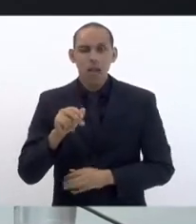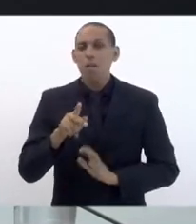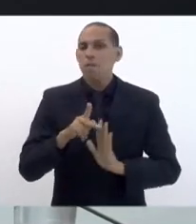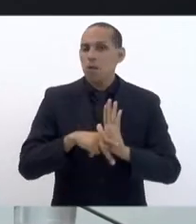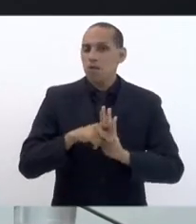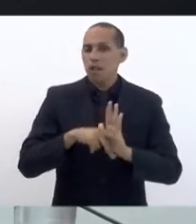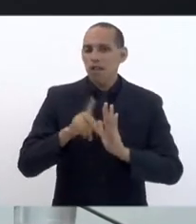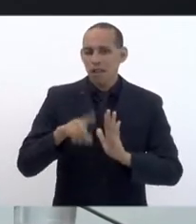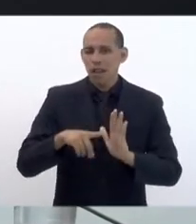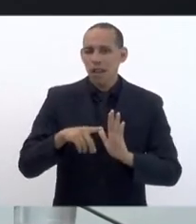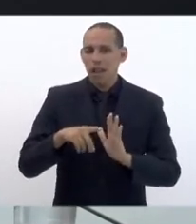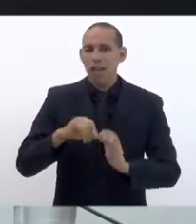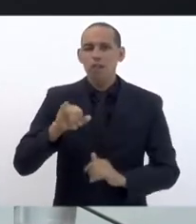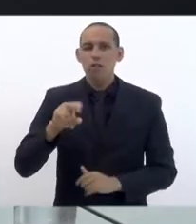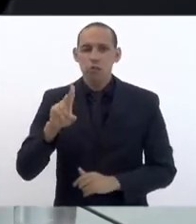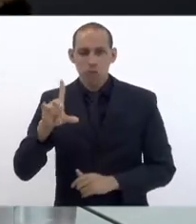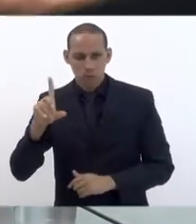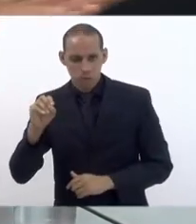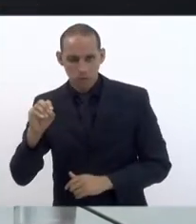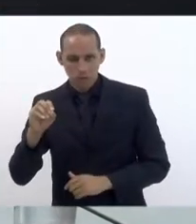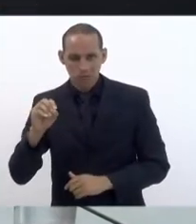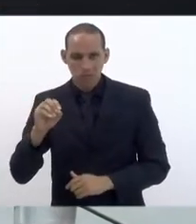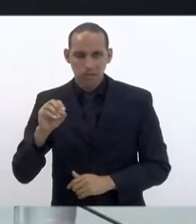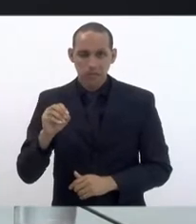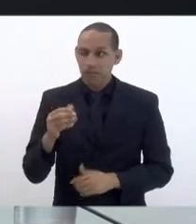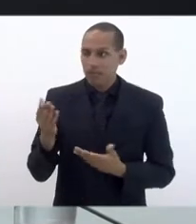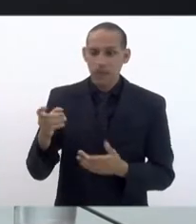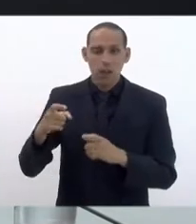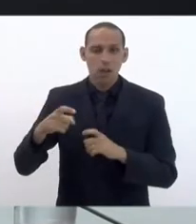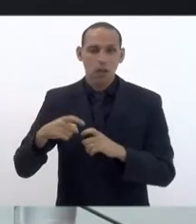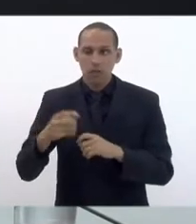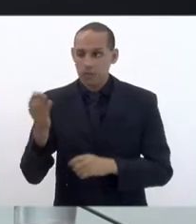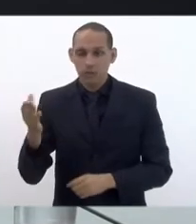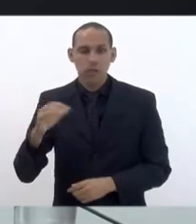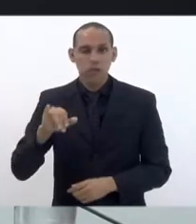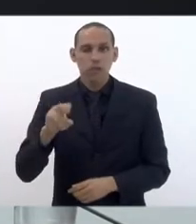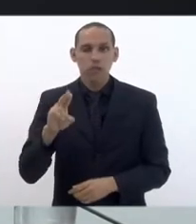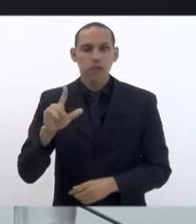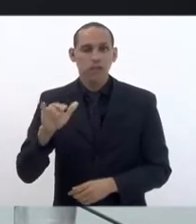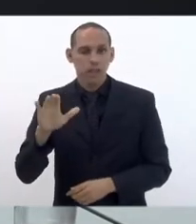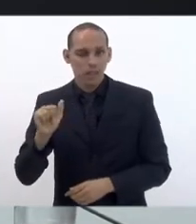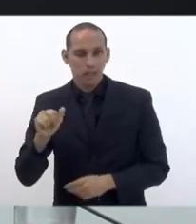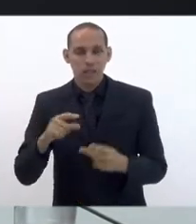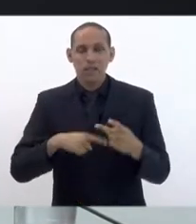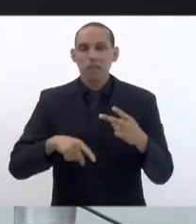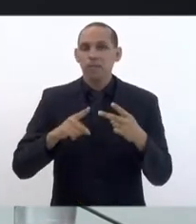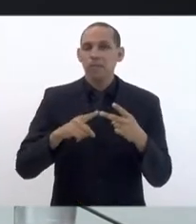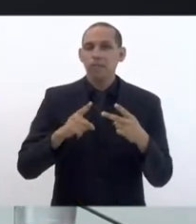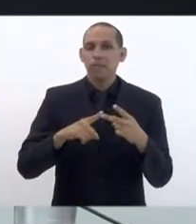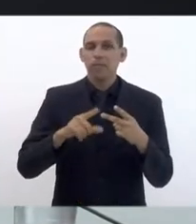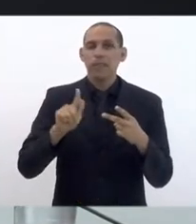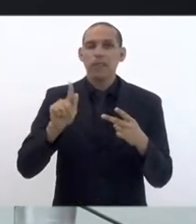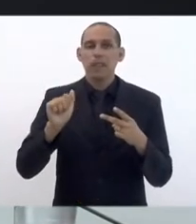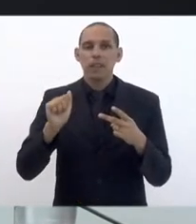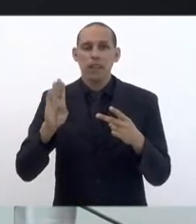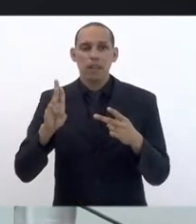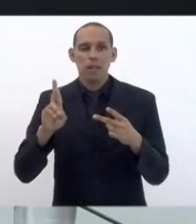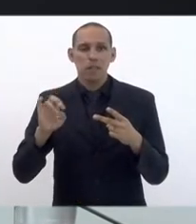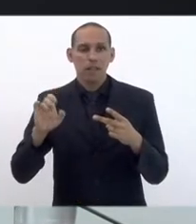era do deputado Julianelli, então a doutora Juliana e a doutora Gabriela, de fazer uma